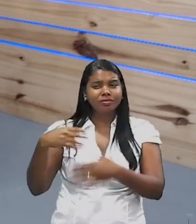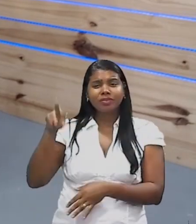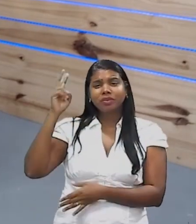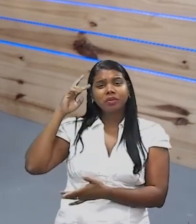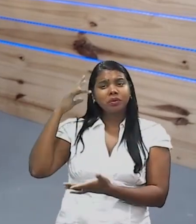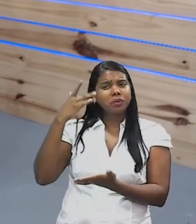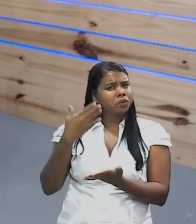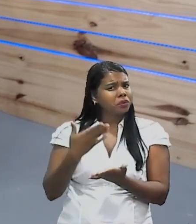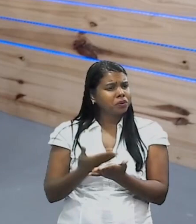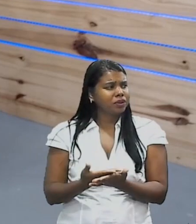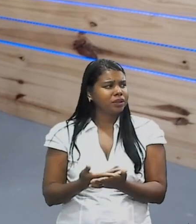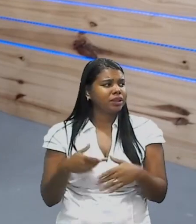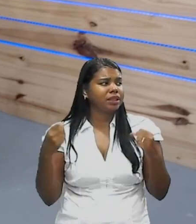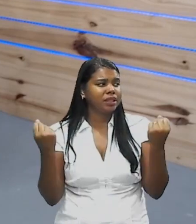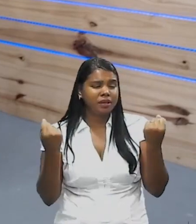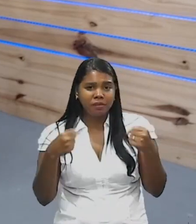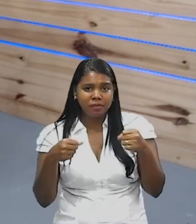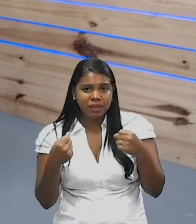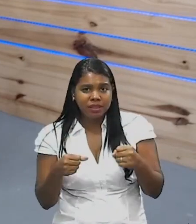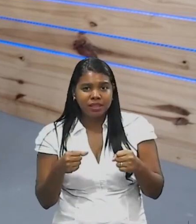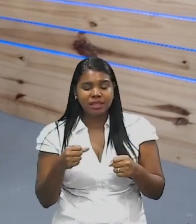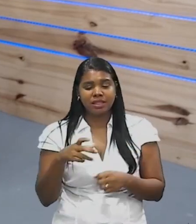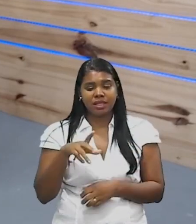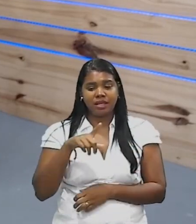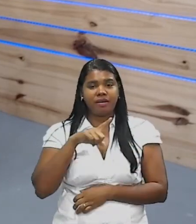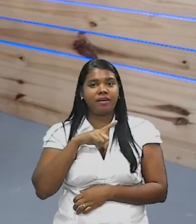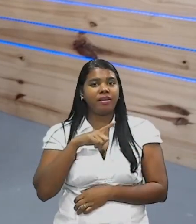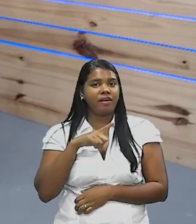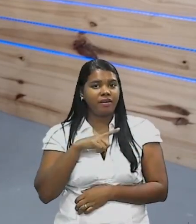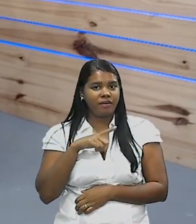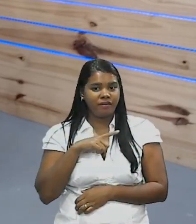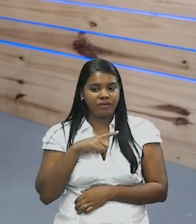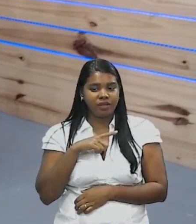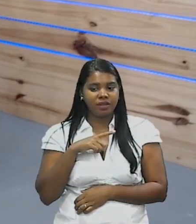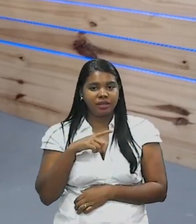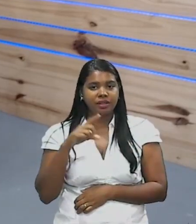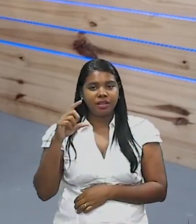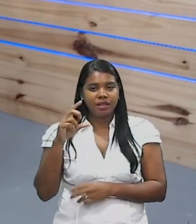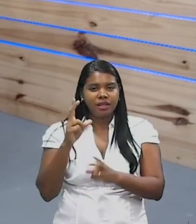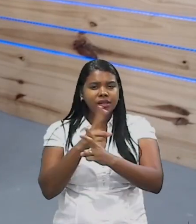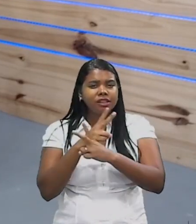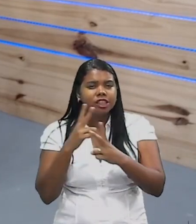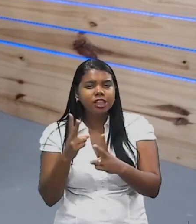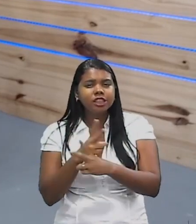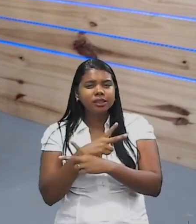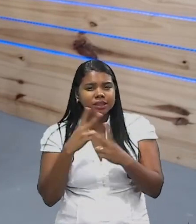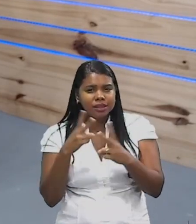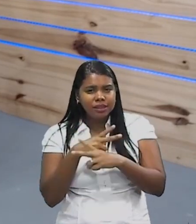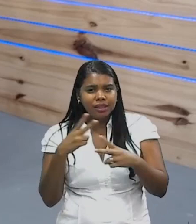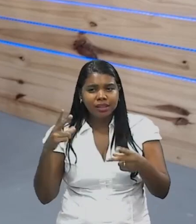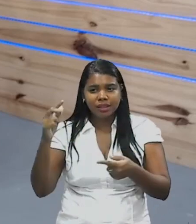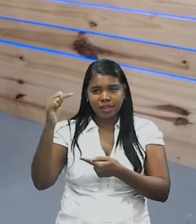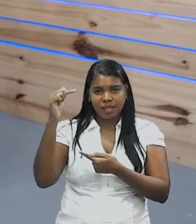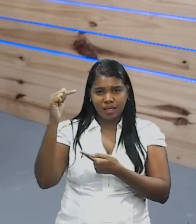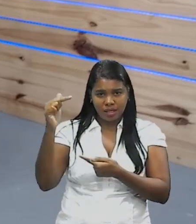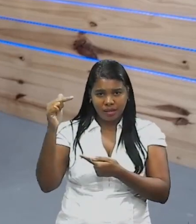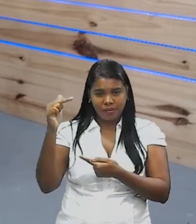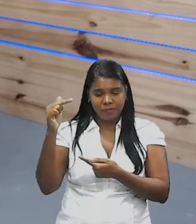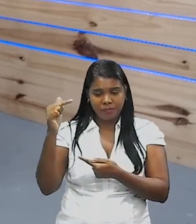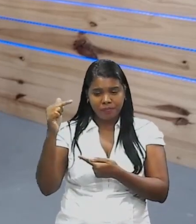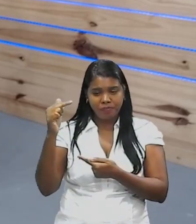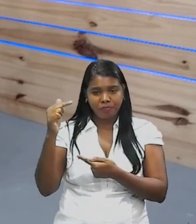que precisava ter aquela quantidade, né, aquela forma de embalagem, o vento, era